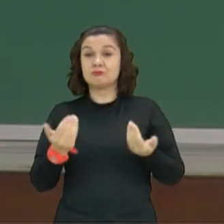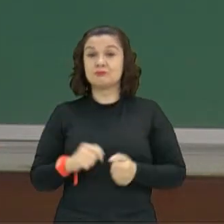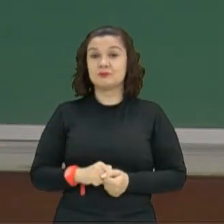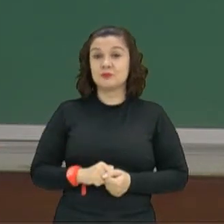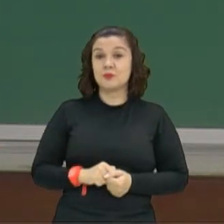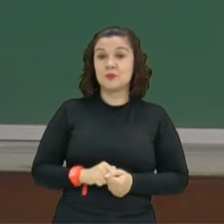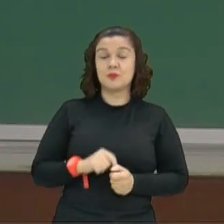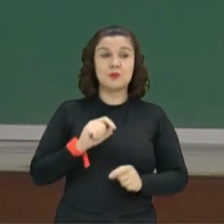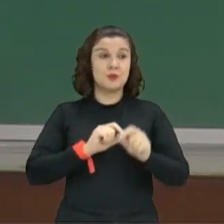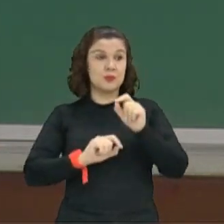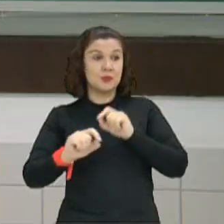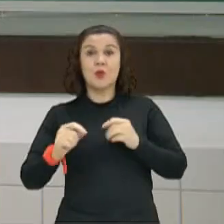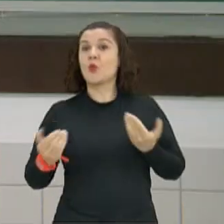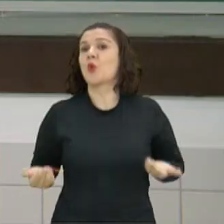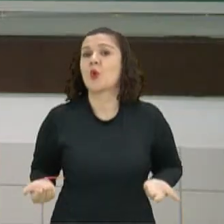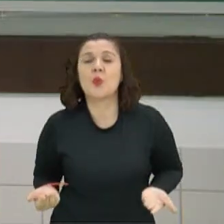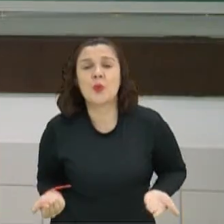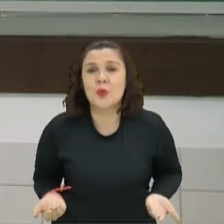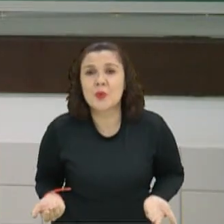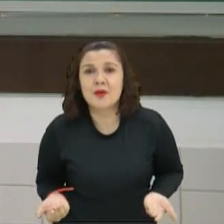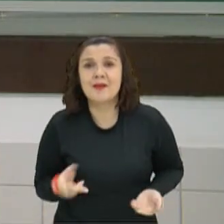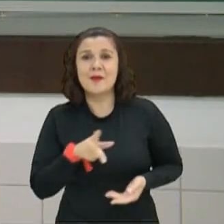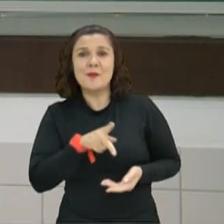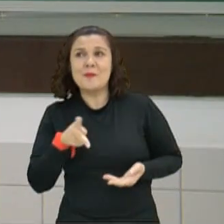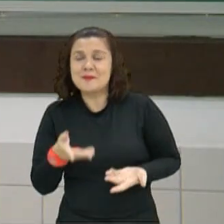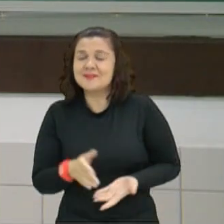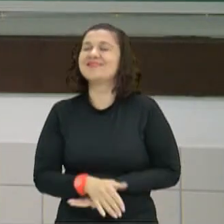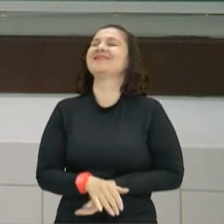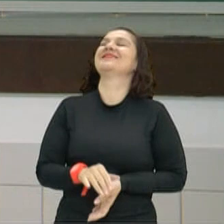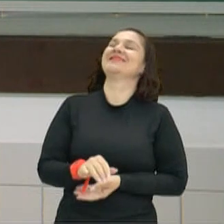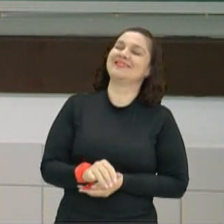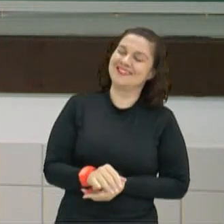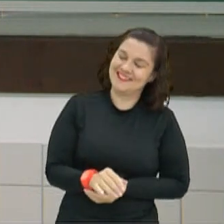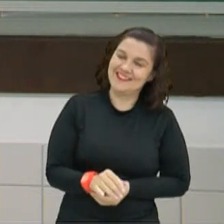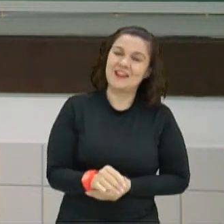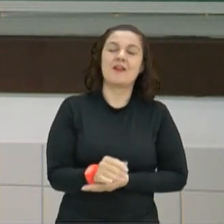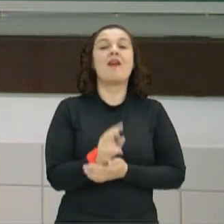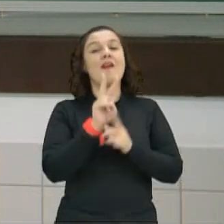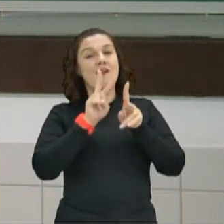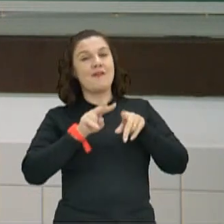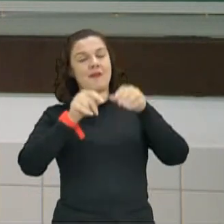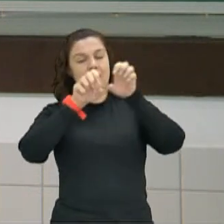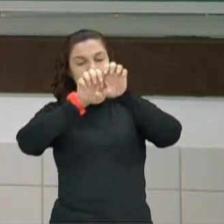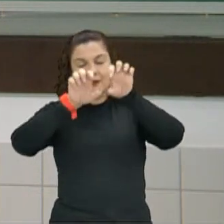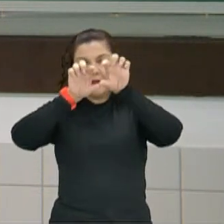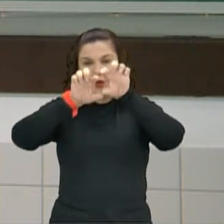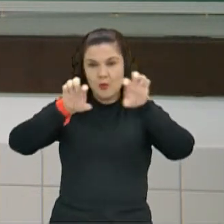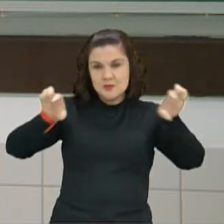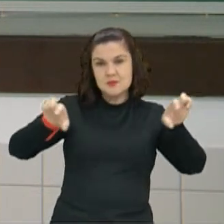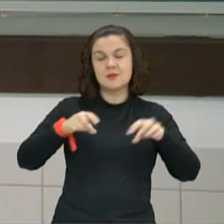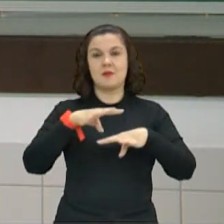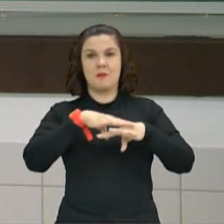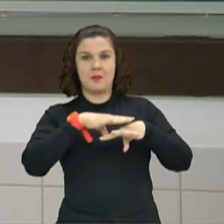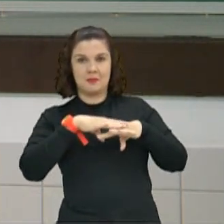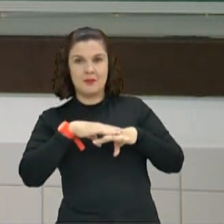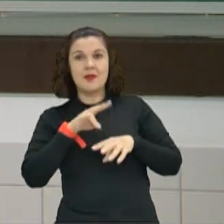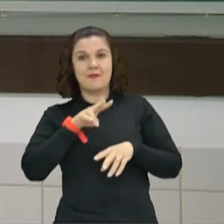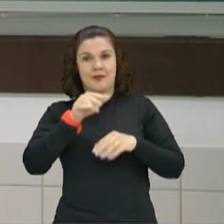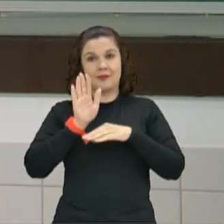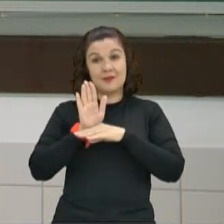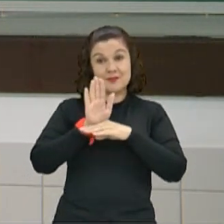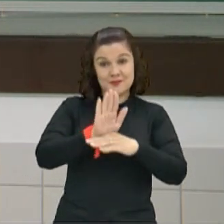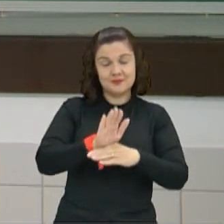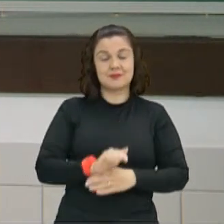dizer, o que do professor? Claro que vai ter que ter ali uma expressão, né, matemática